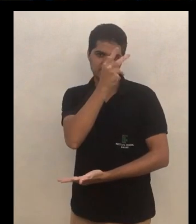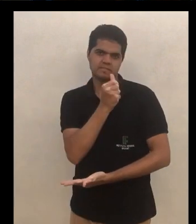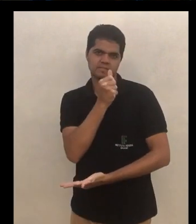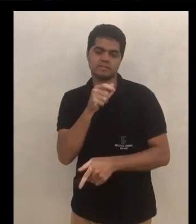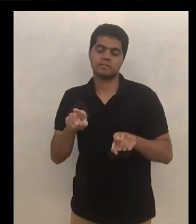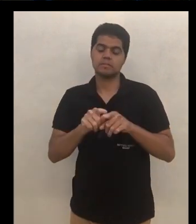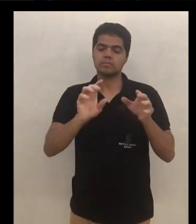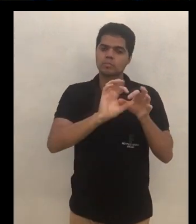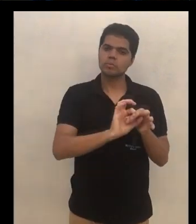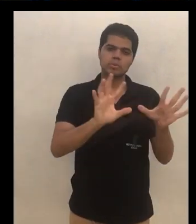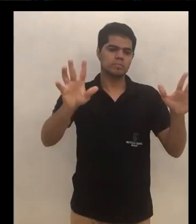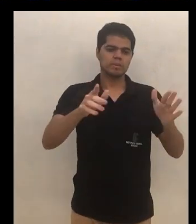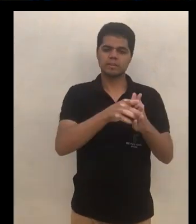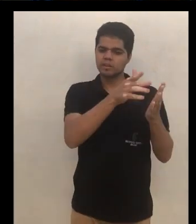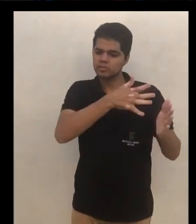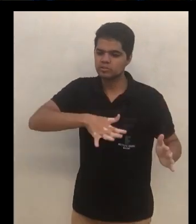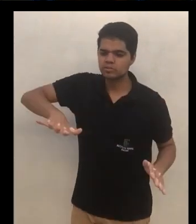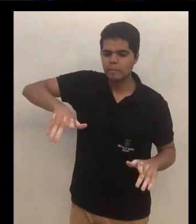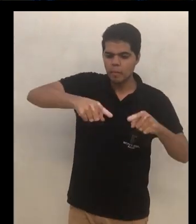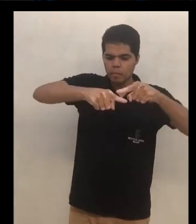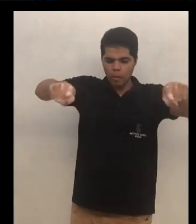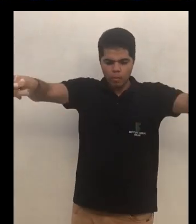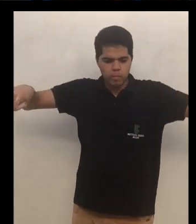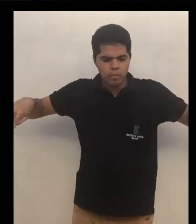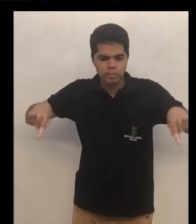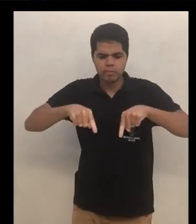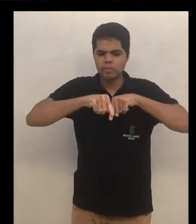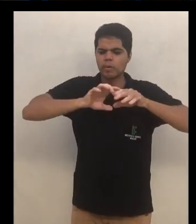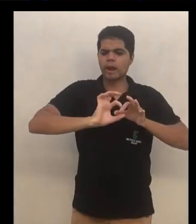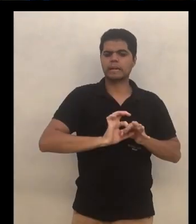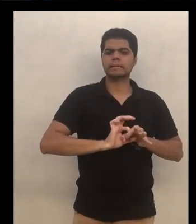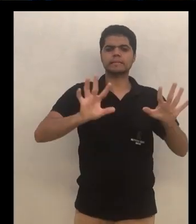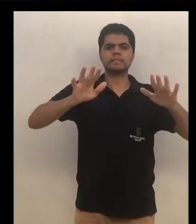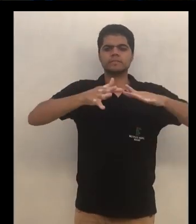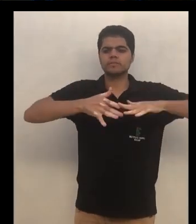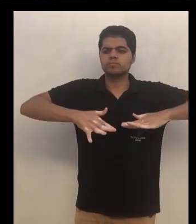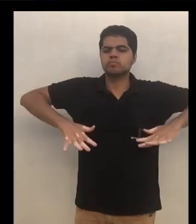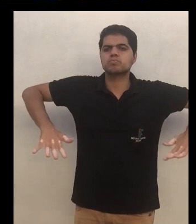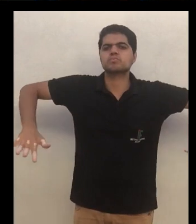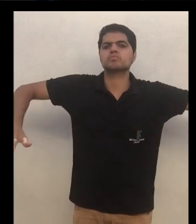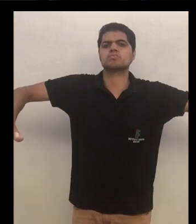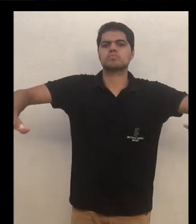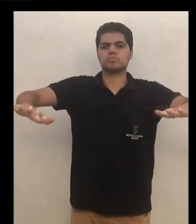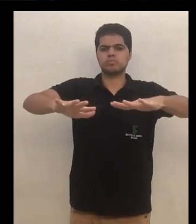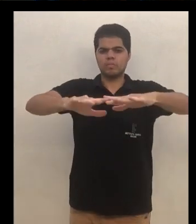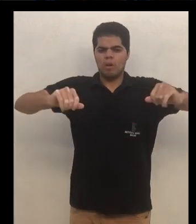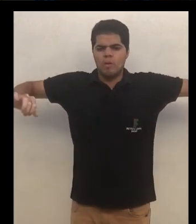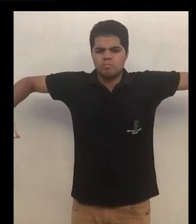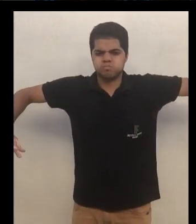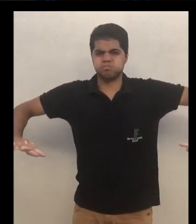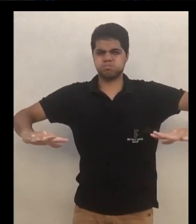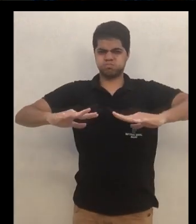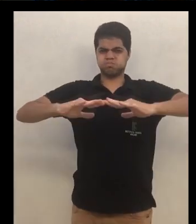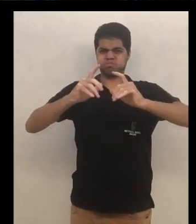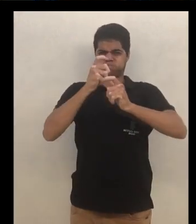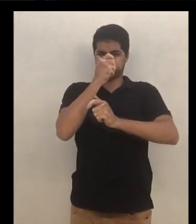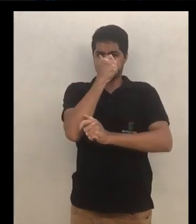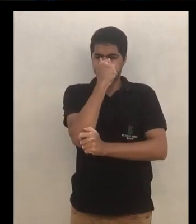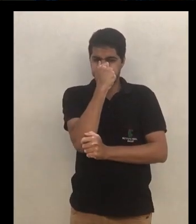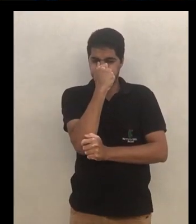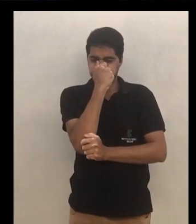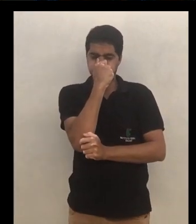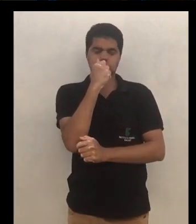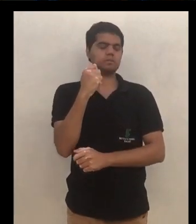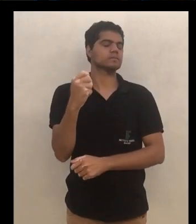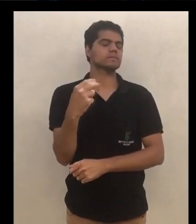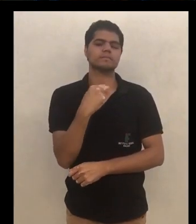ter toda essa liberdade de movimentar nas instalações, com a densidade, não deve encher o galpão, tá? A gente vai estar